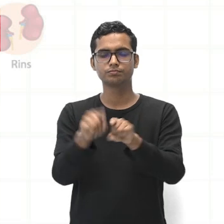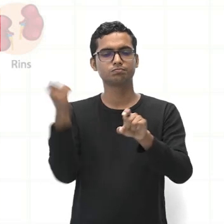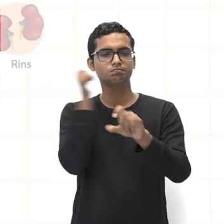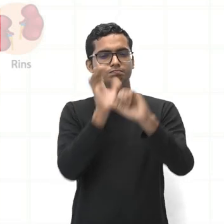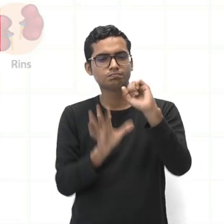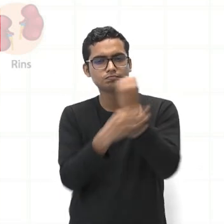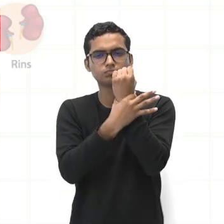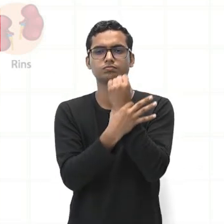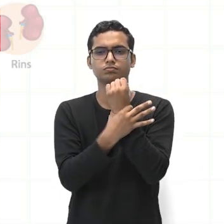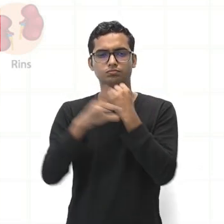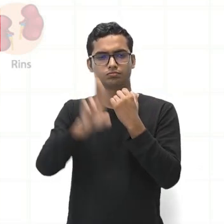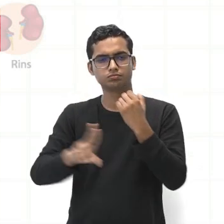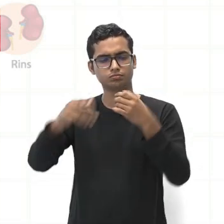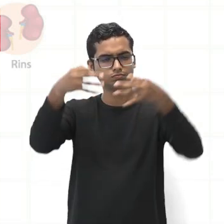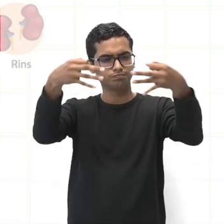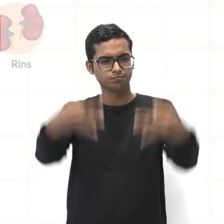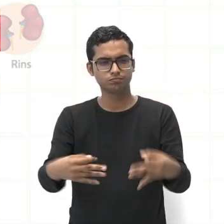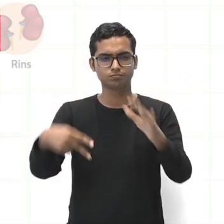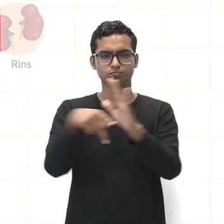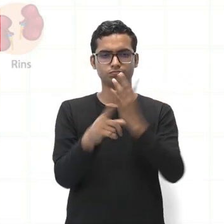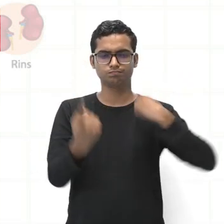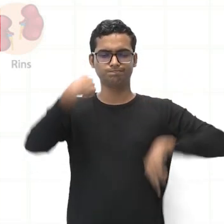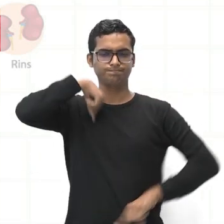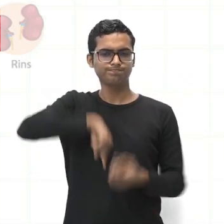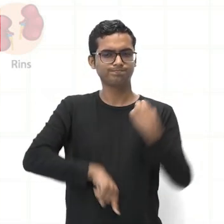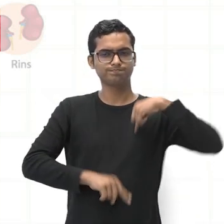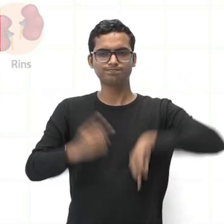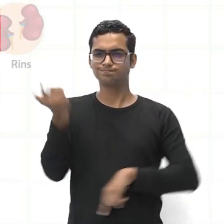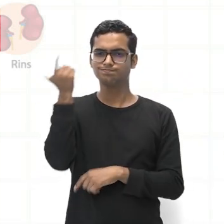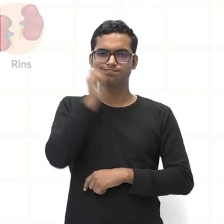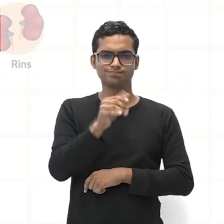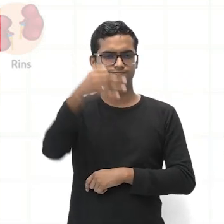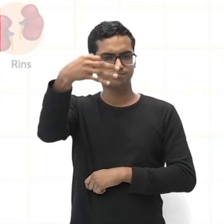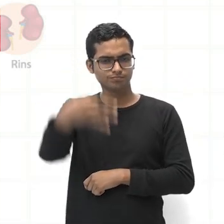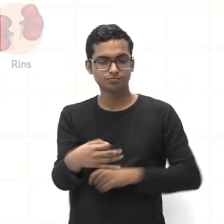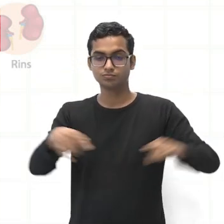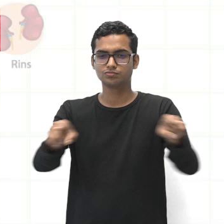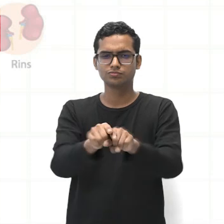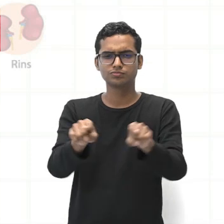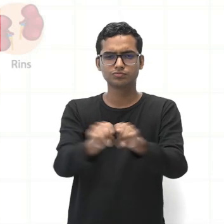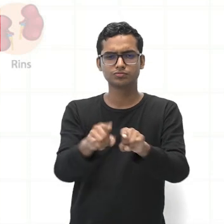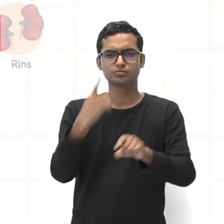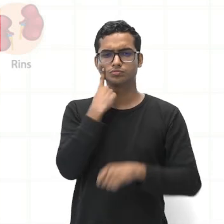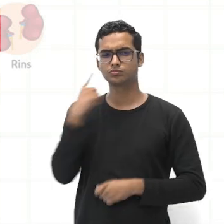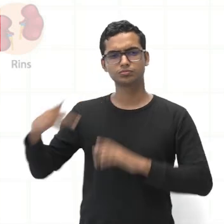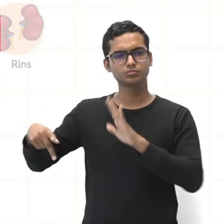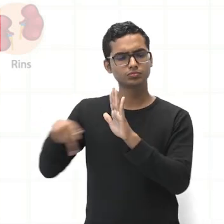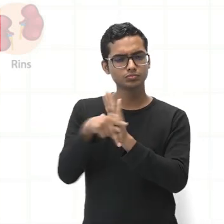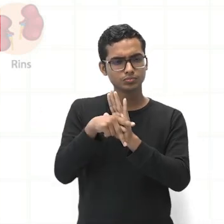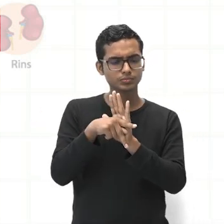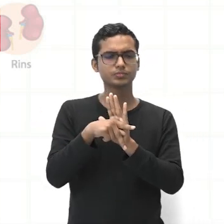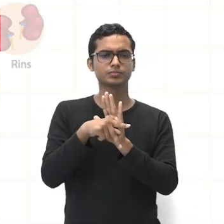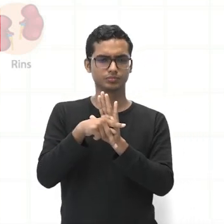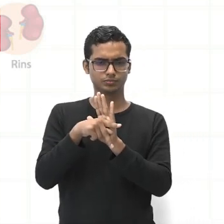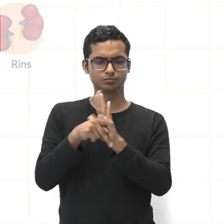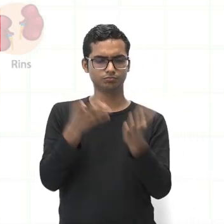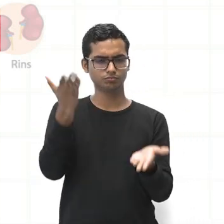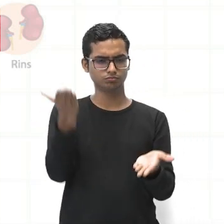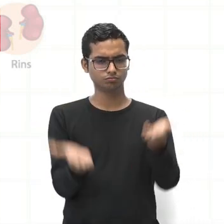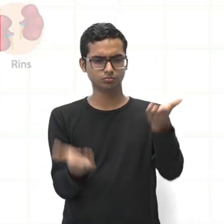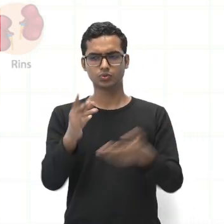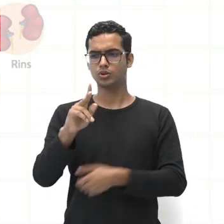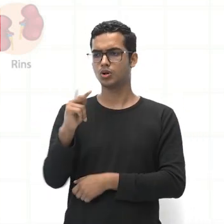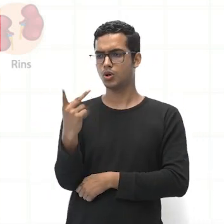garantem o funcionamento adequado do nosso organismo. E a homeostase, ela